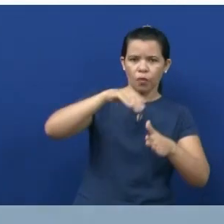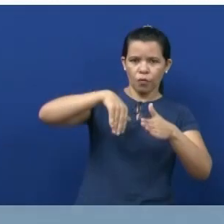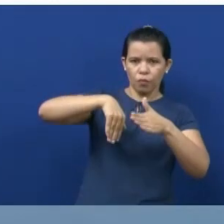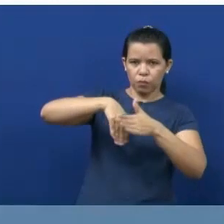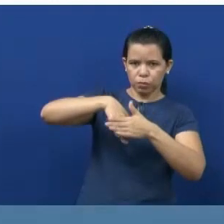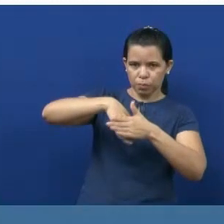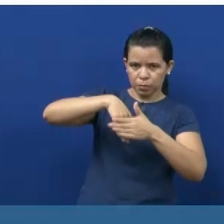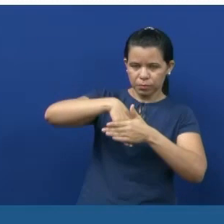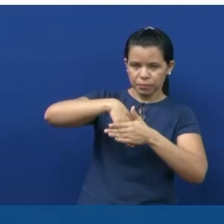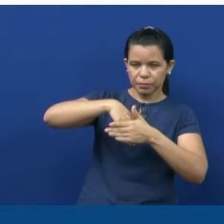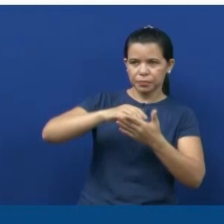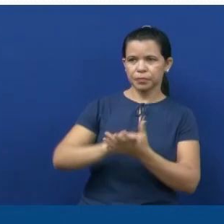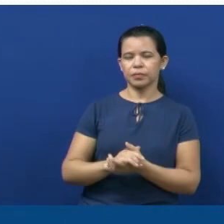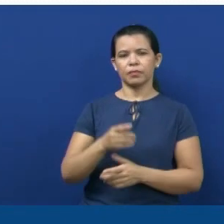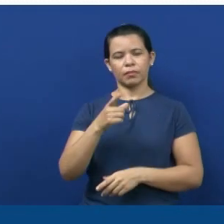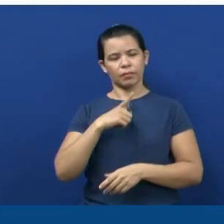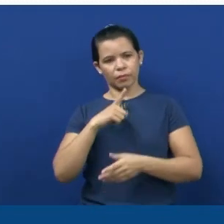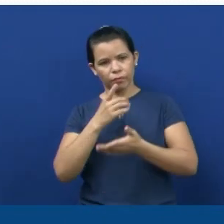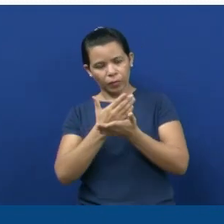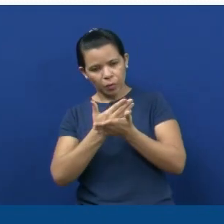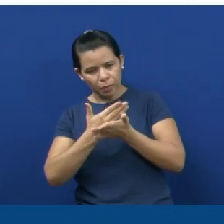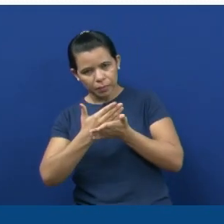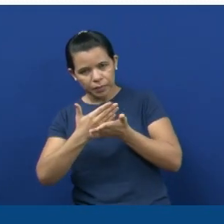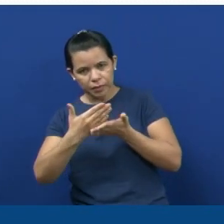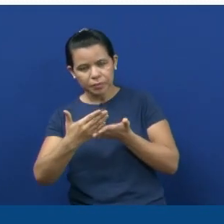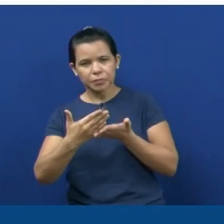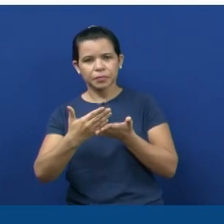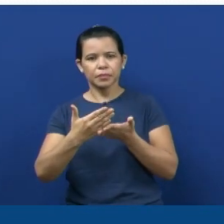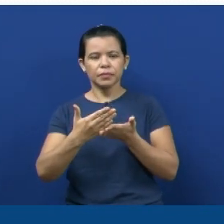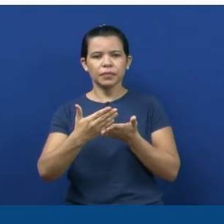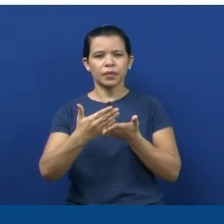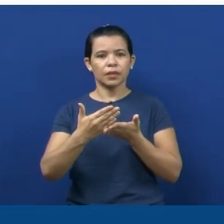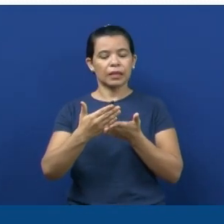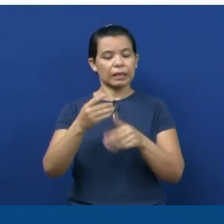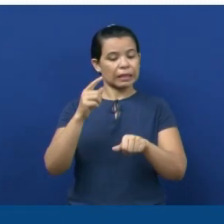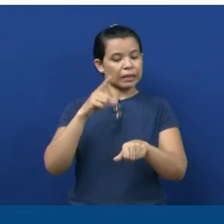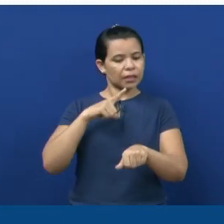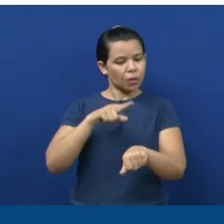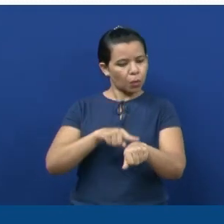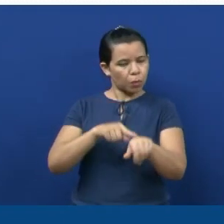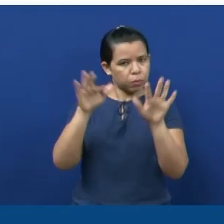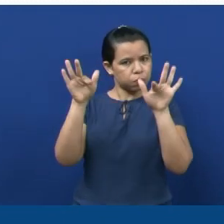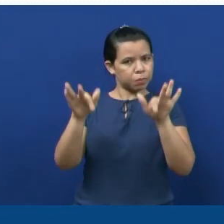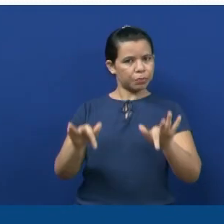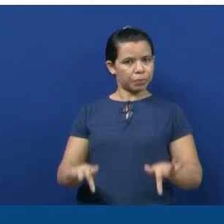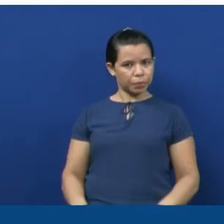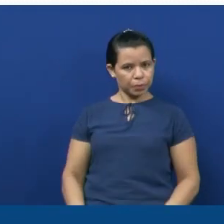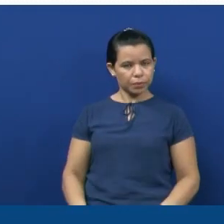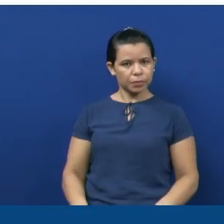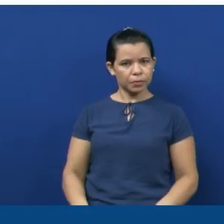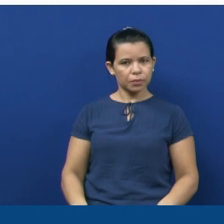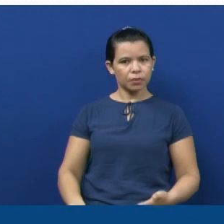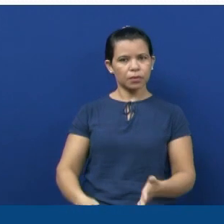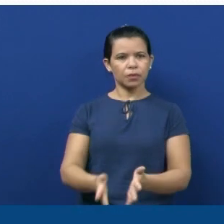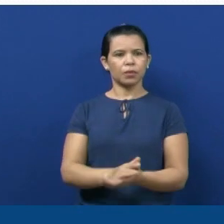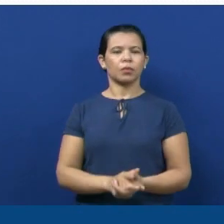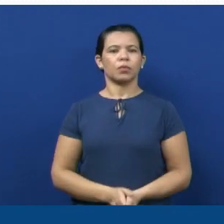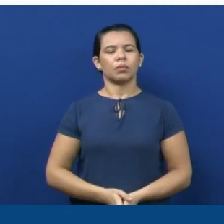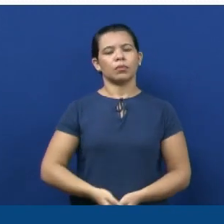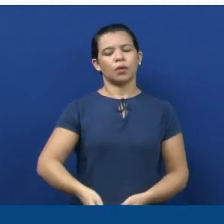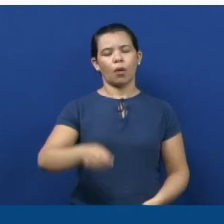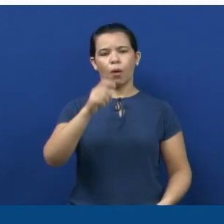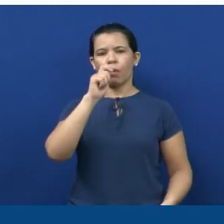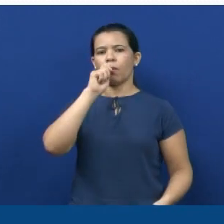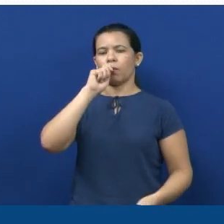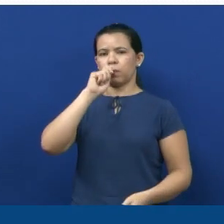início tem o seu início lá, delimitado, e o horário para terminar. E quando o juiz coloca lá